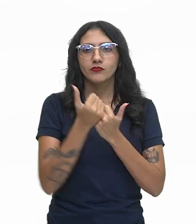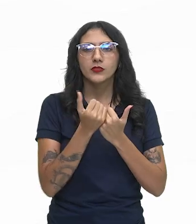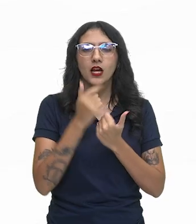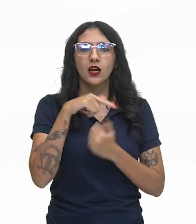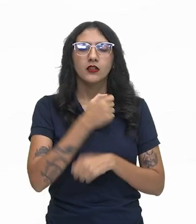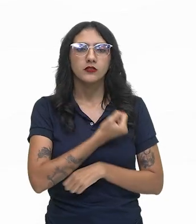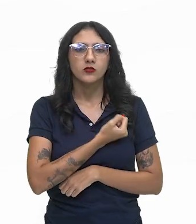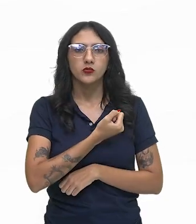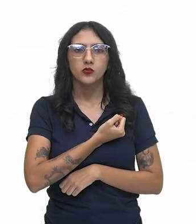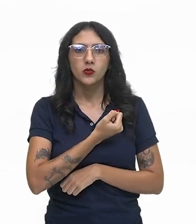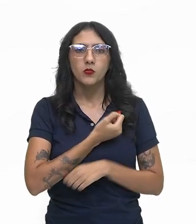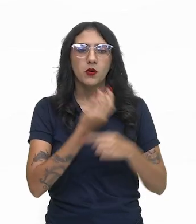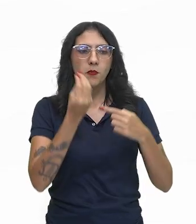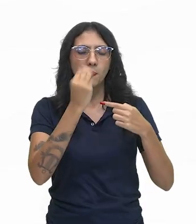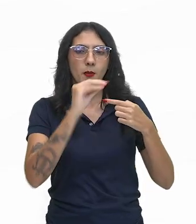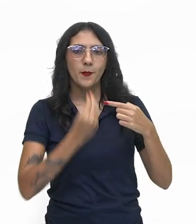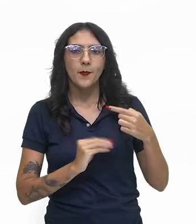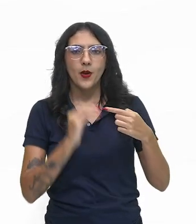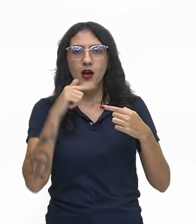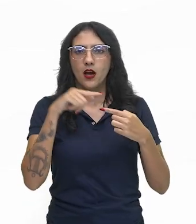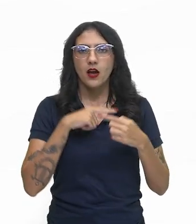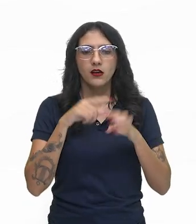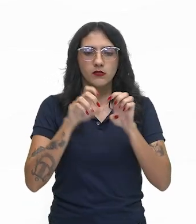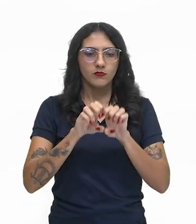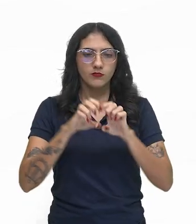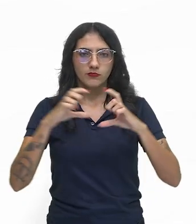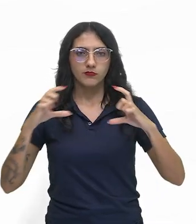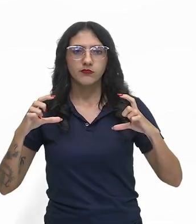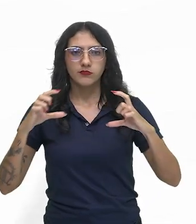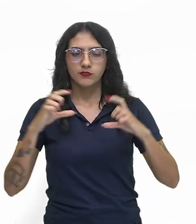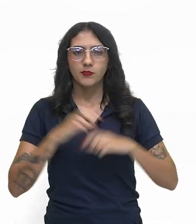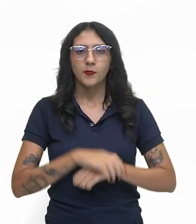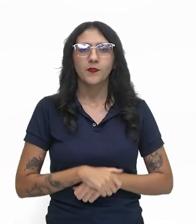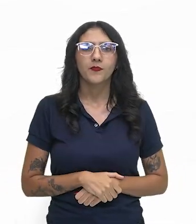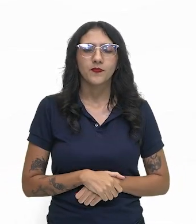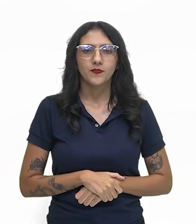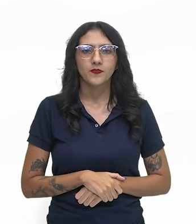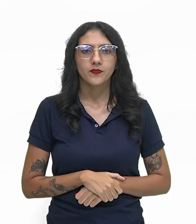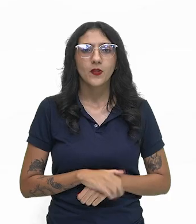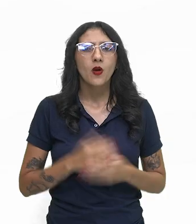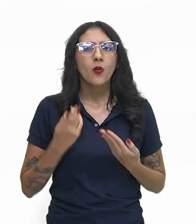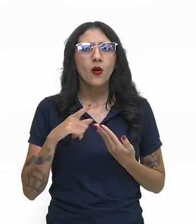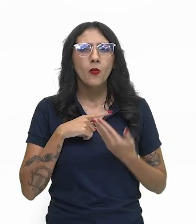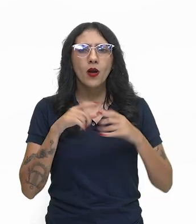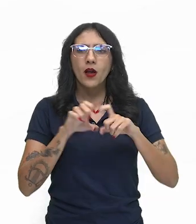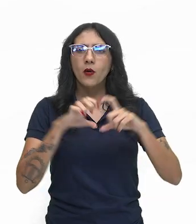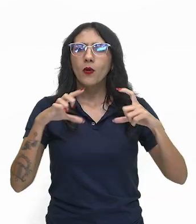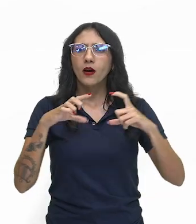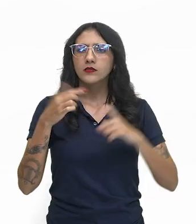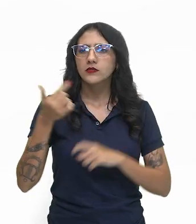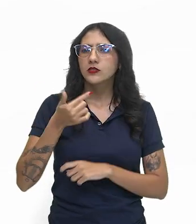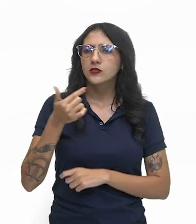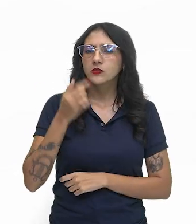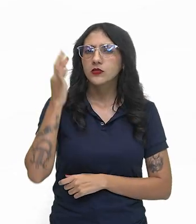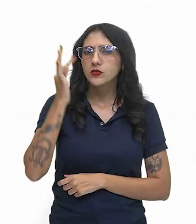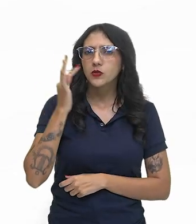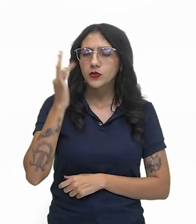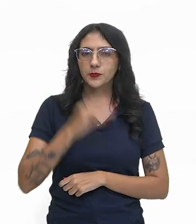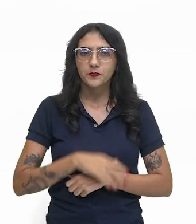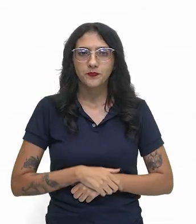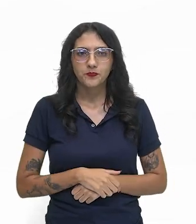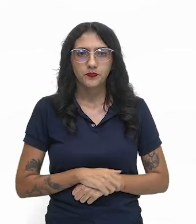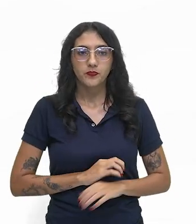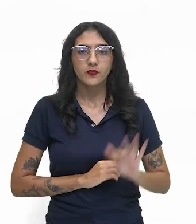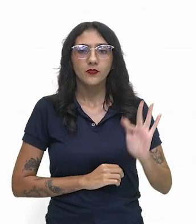valores encontrados na equação da segunda lei. Qual é a equação da segunda lei?